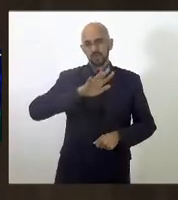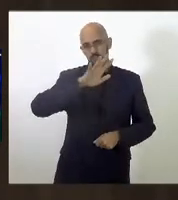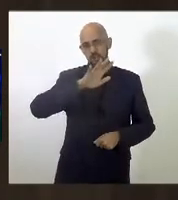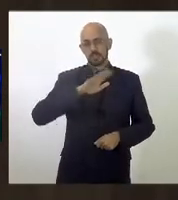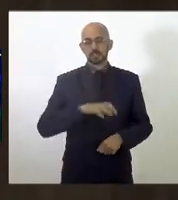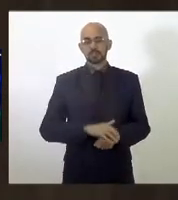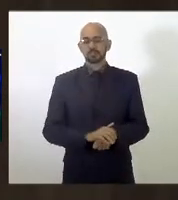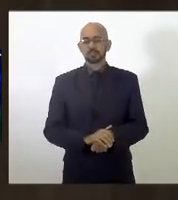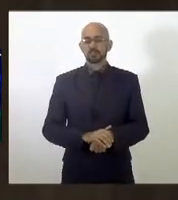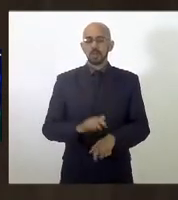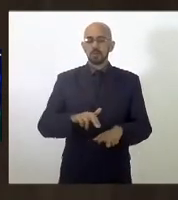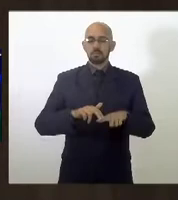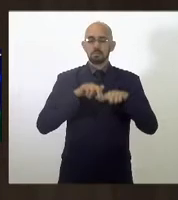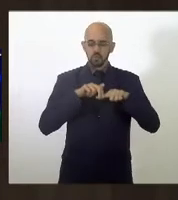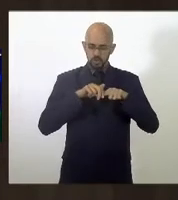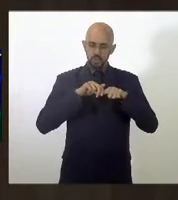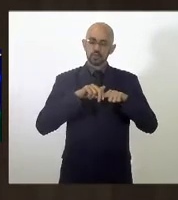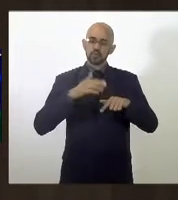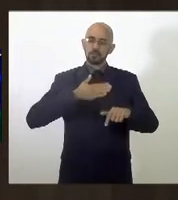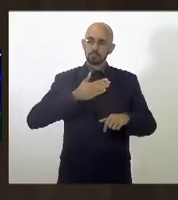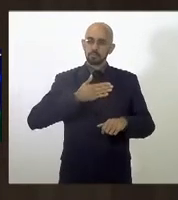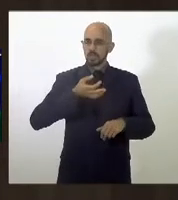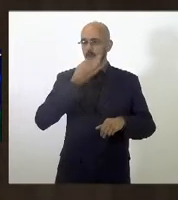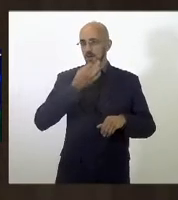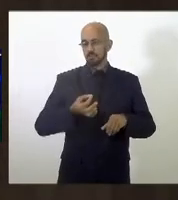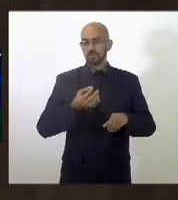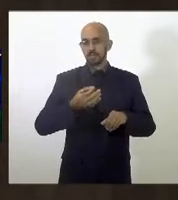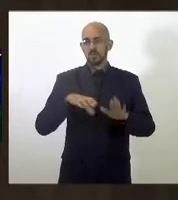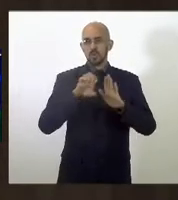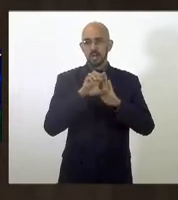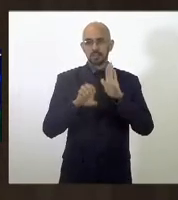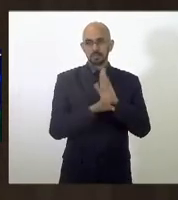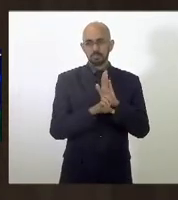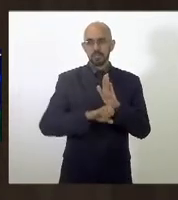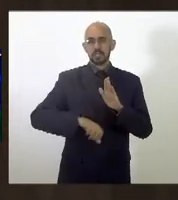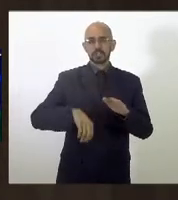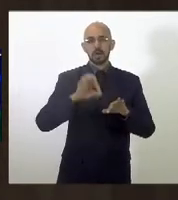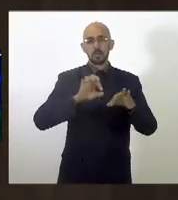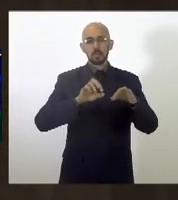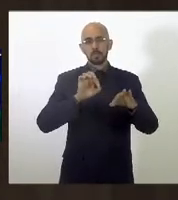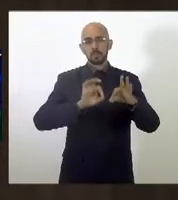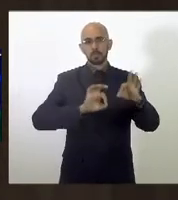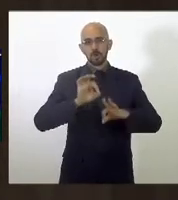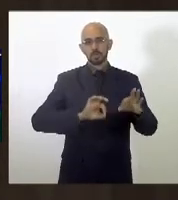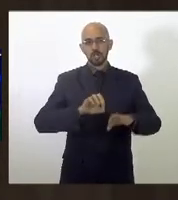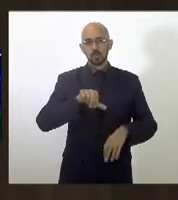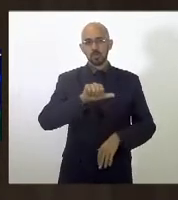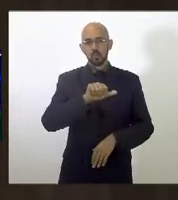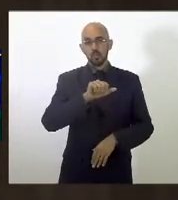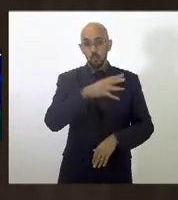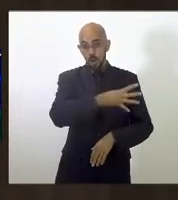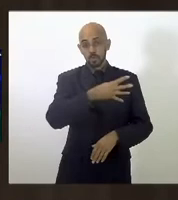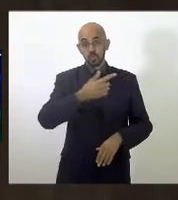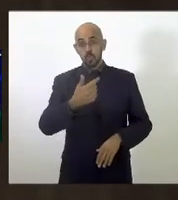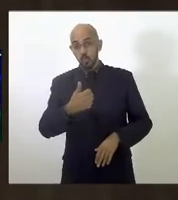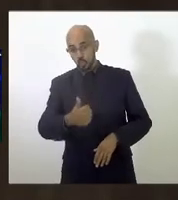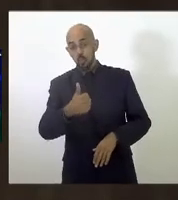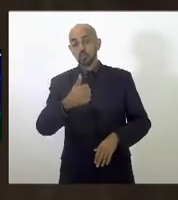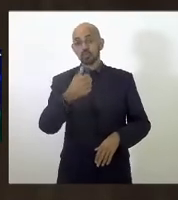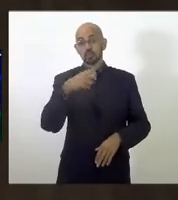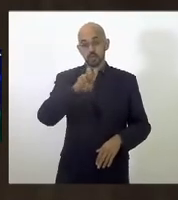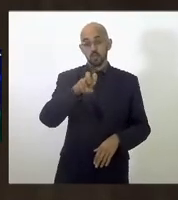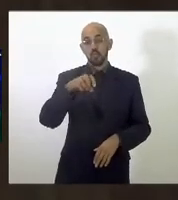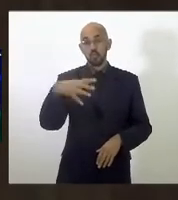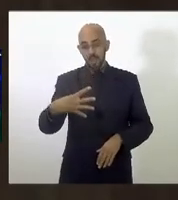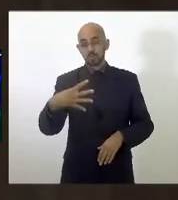posto, meu parecer, a emenda de plenário desse projeto, 4154 de 2021, é favorável